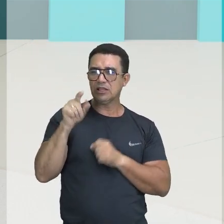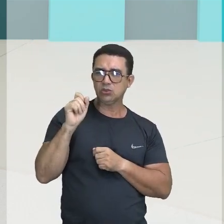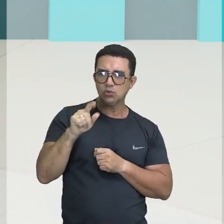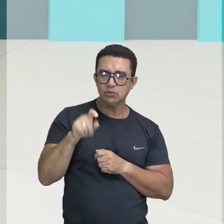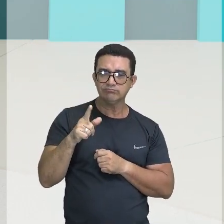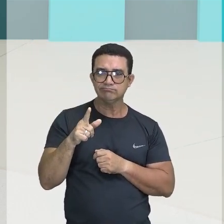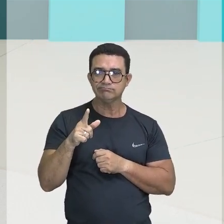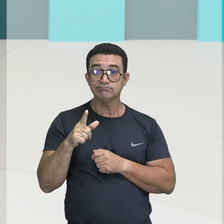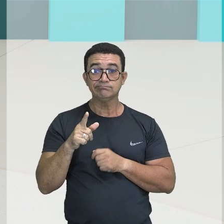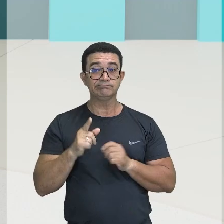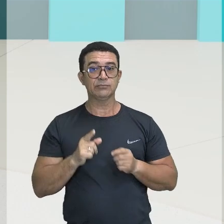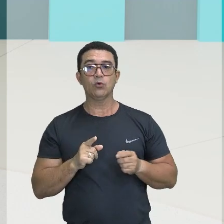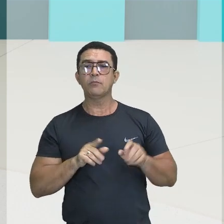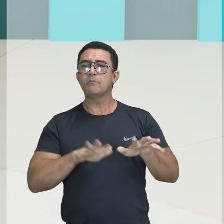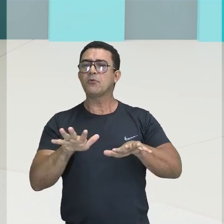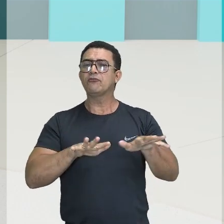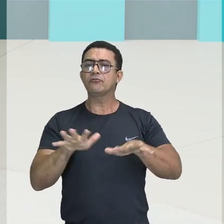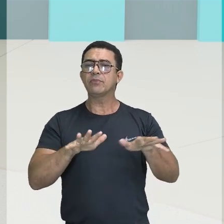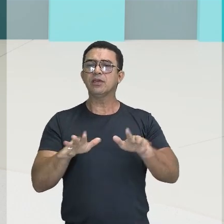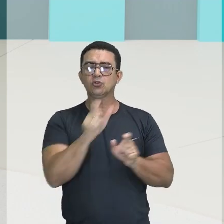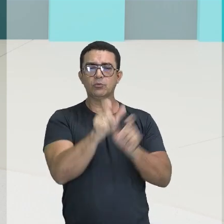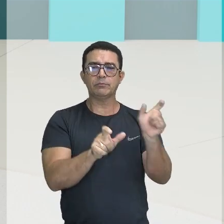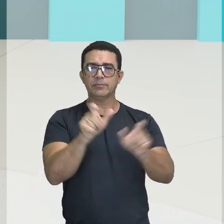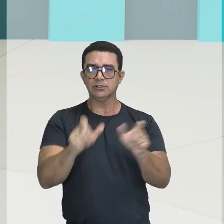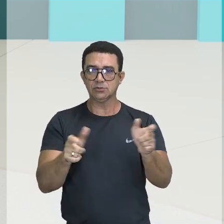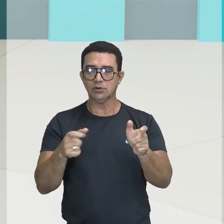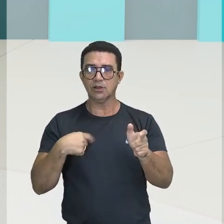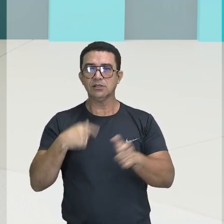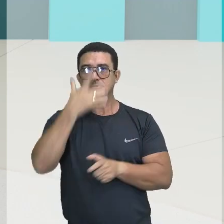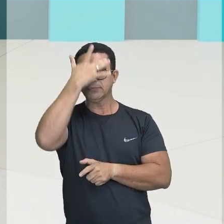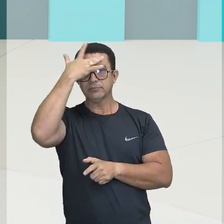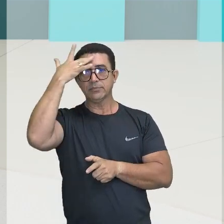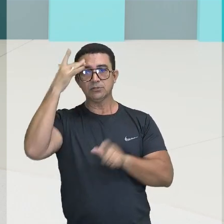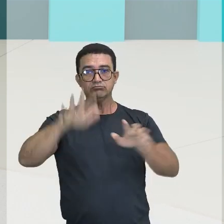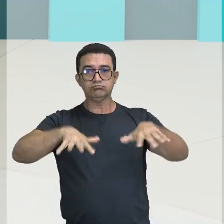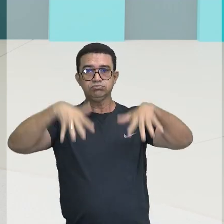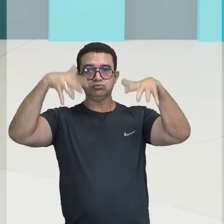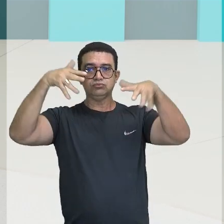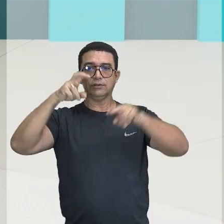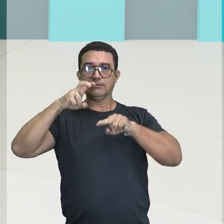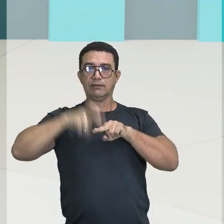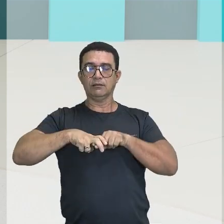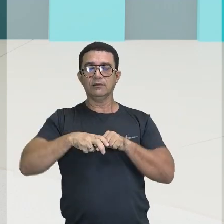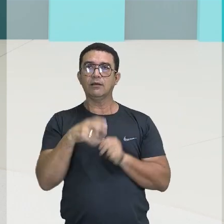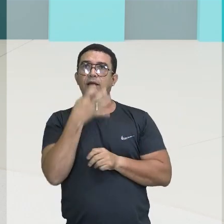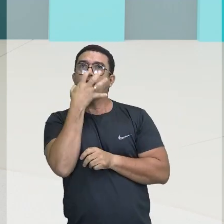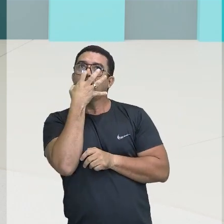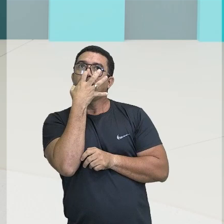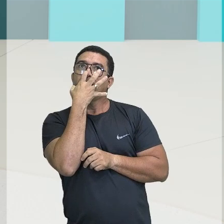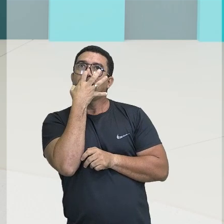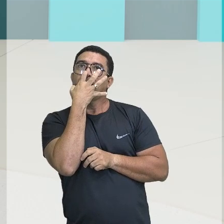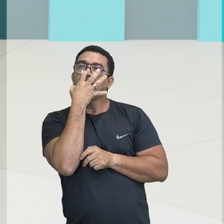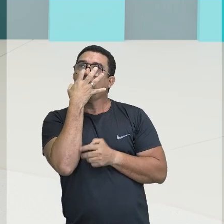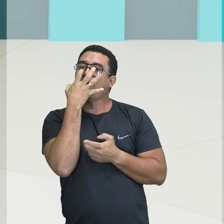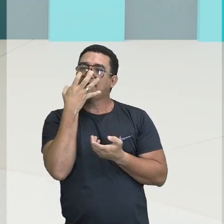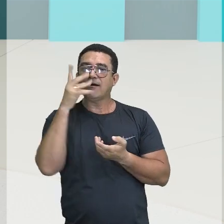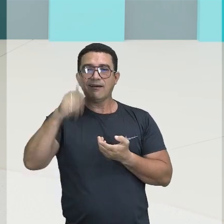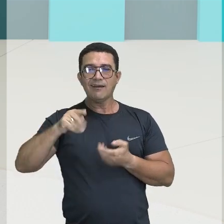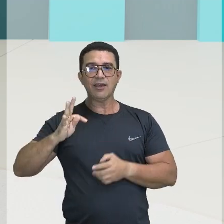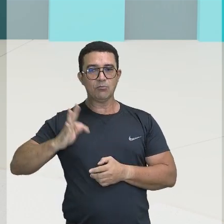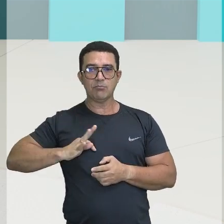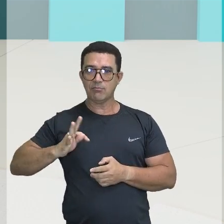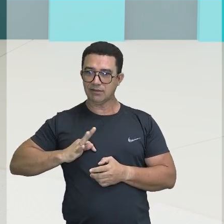que os personagens fazem, o espectador ele fica ali observando. Então, é uma